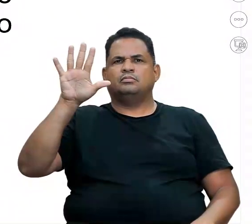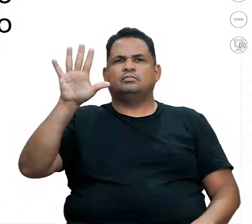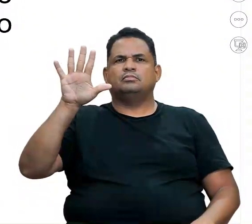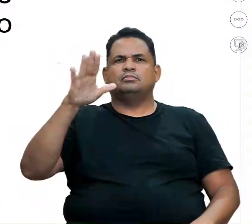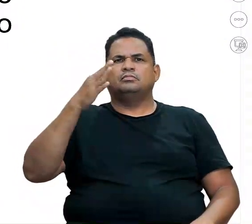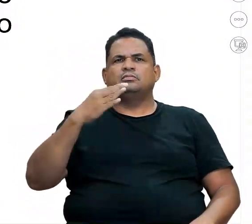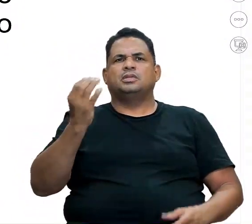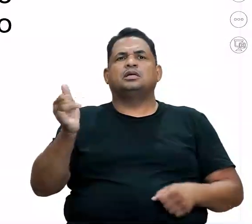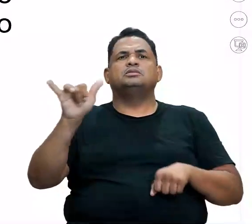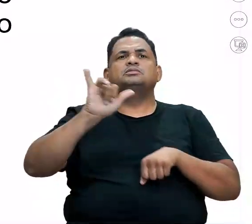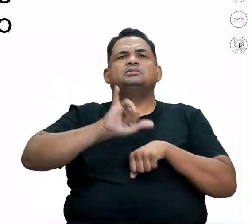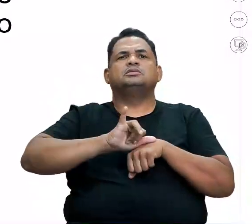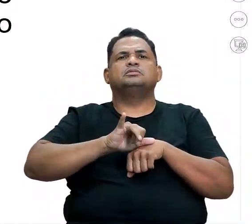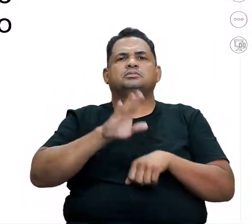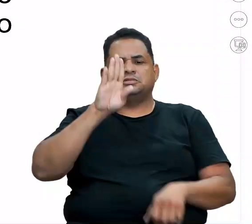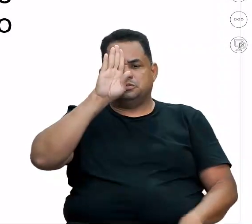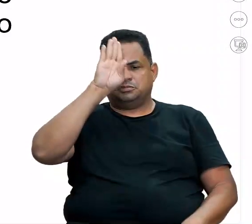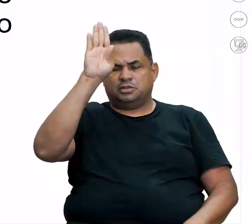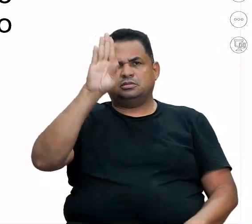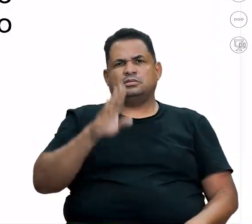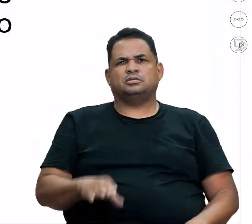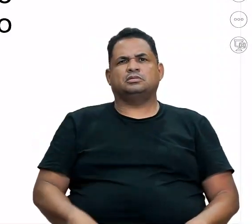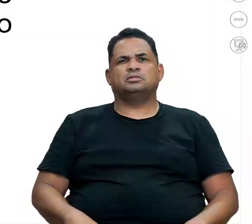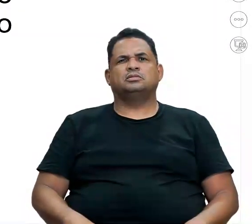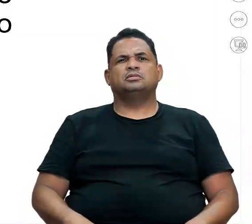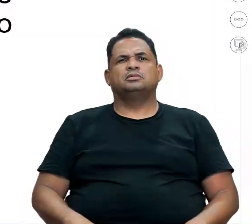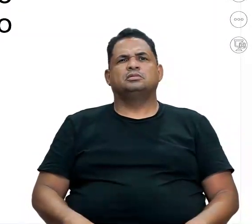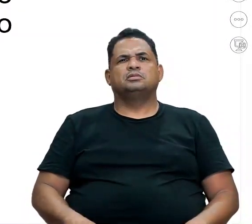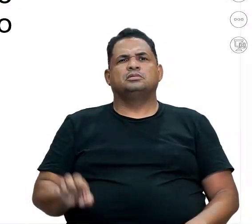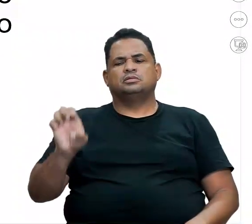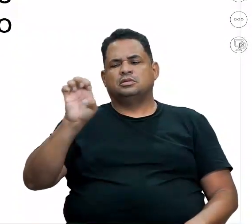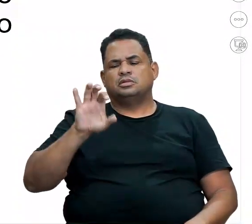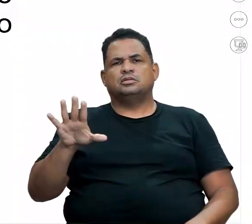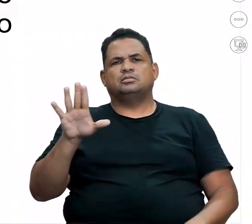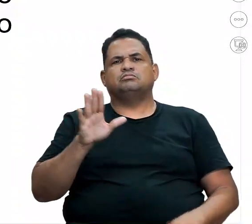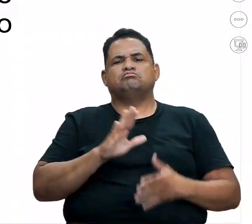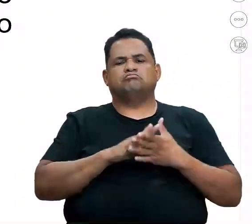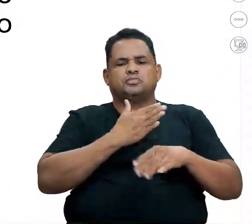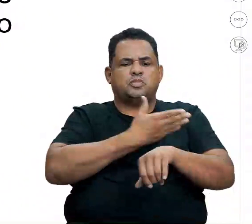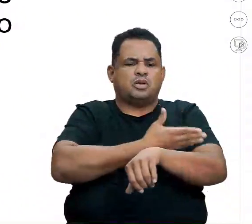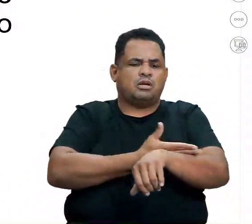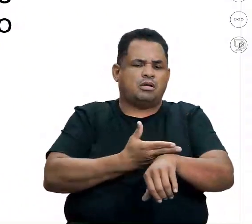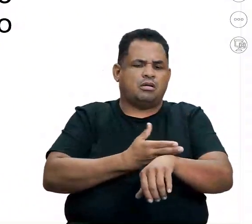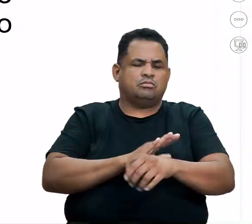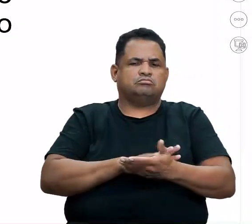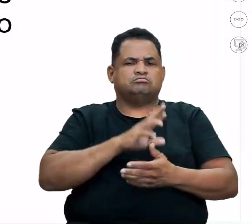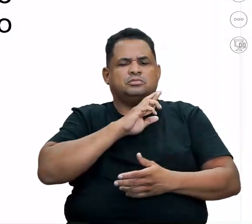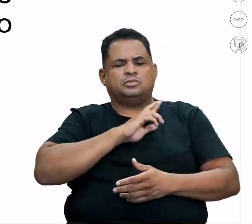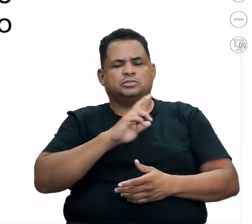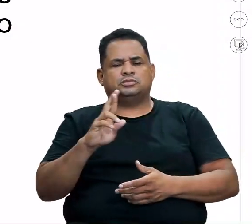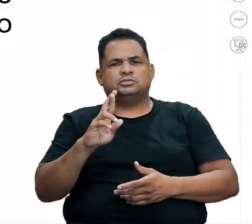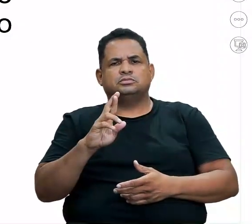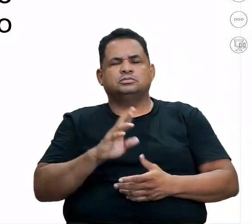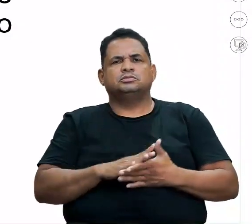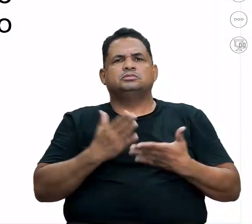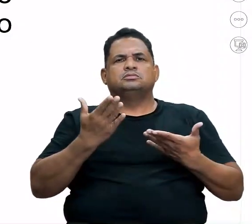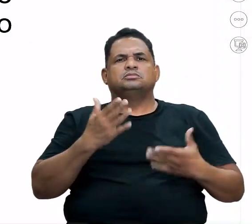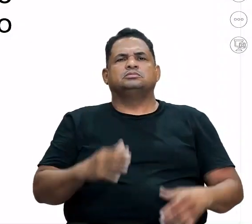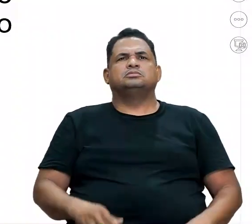centro. Europa no centro. Os costumes, os hábitos da Europa, a religião da Europa foram